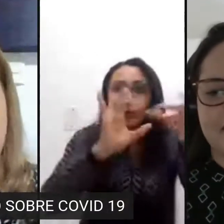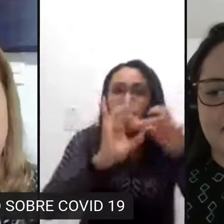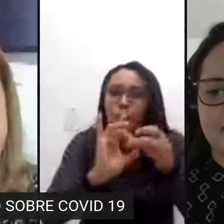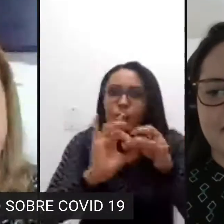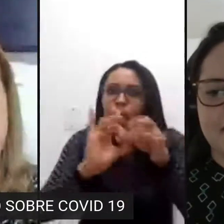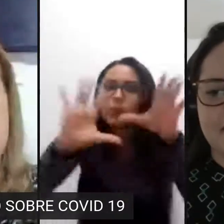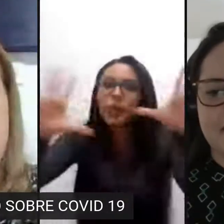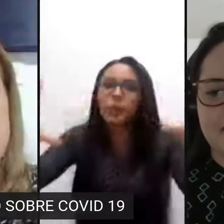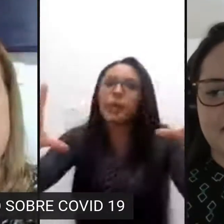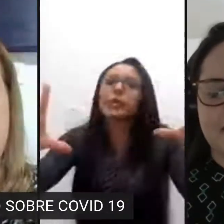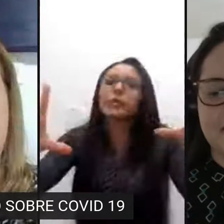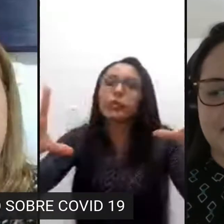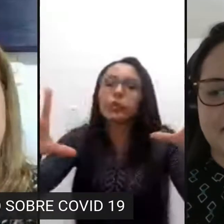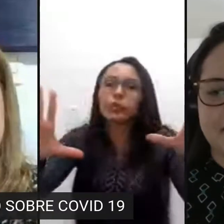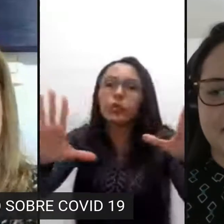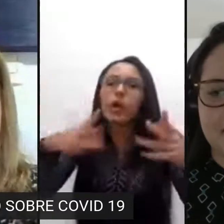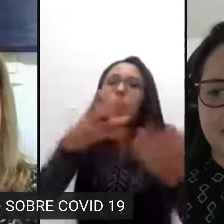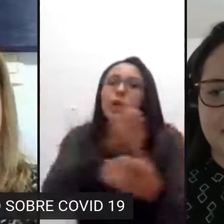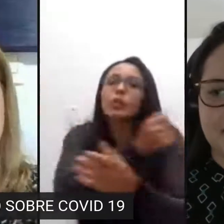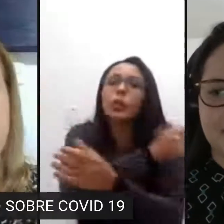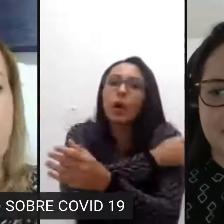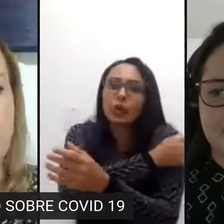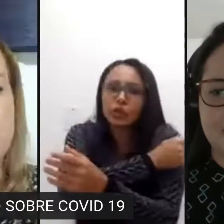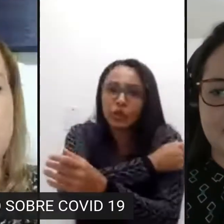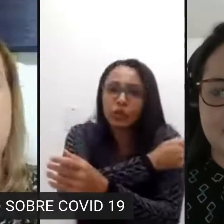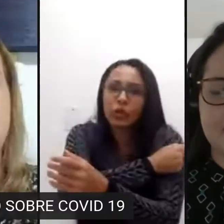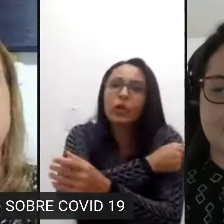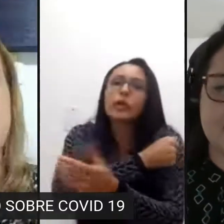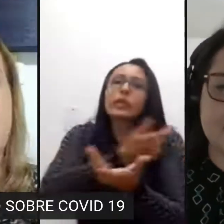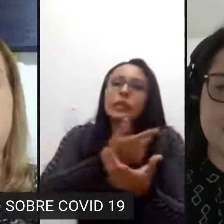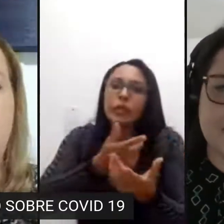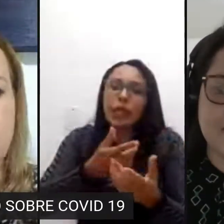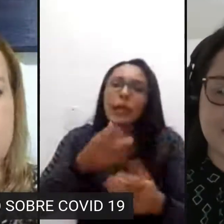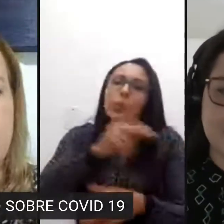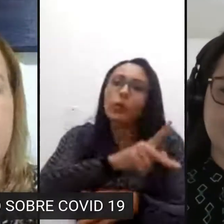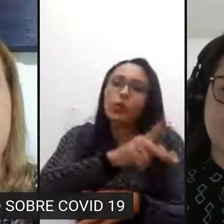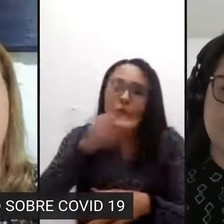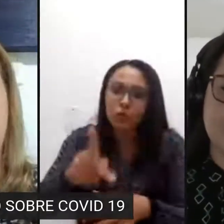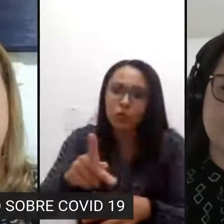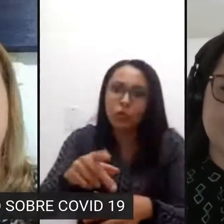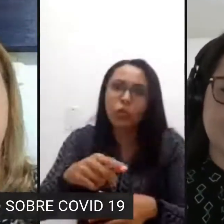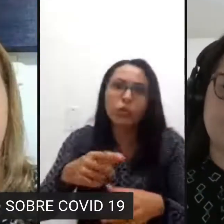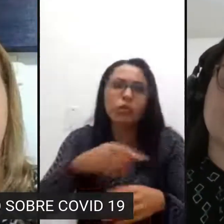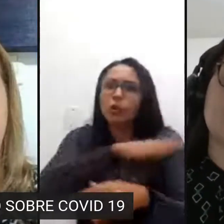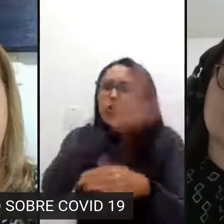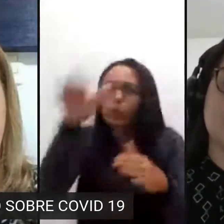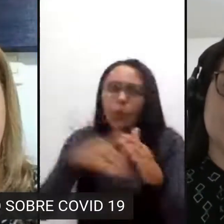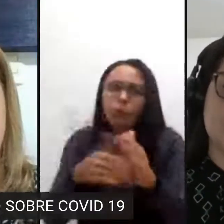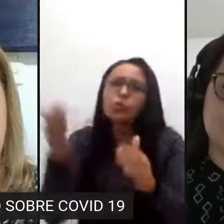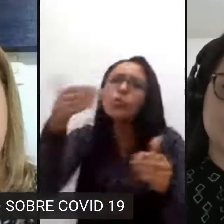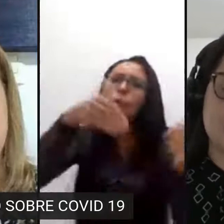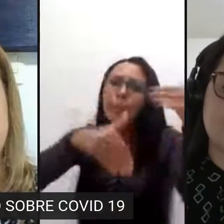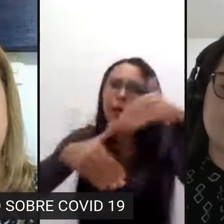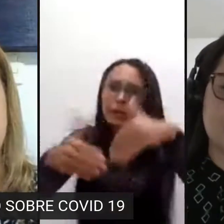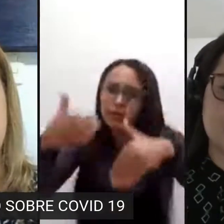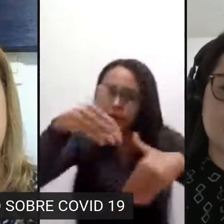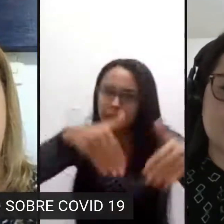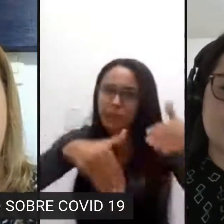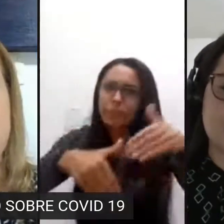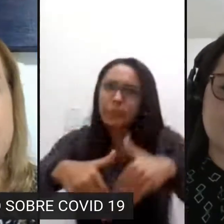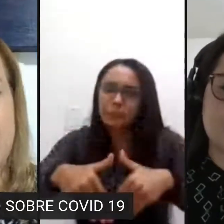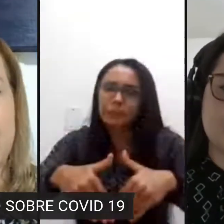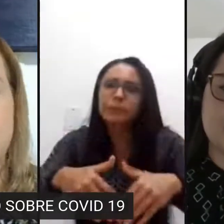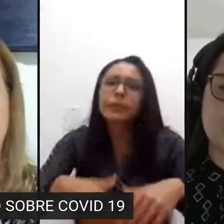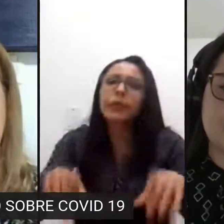que nossos estudantes também participem, nossos professores, todos, né? Possam ouvir Clarissa